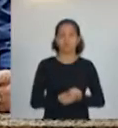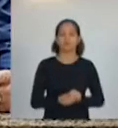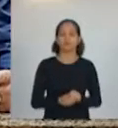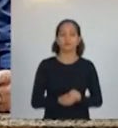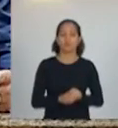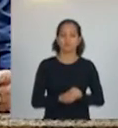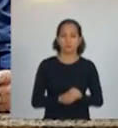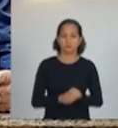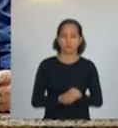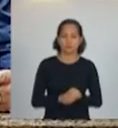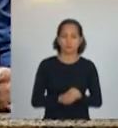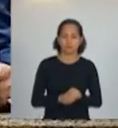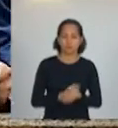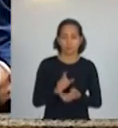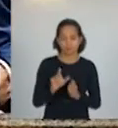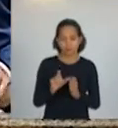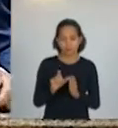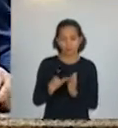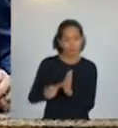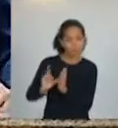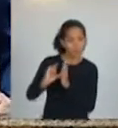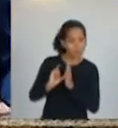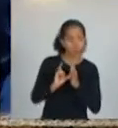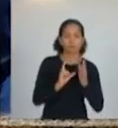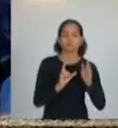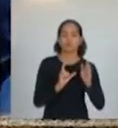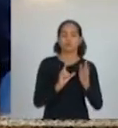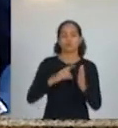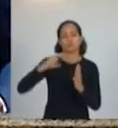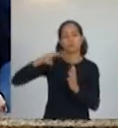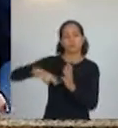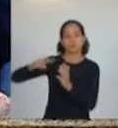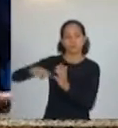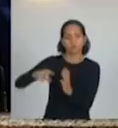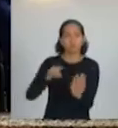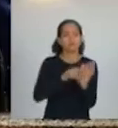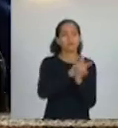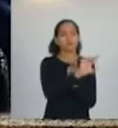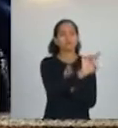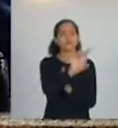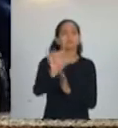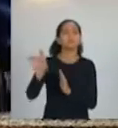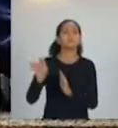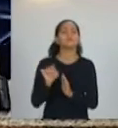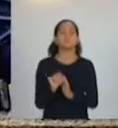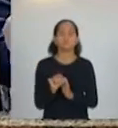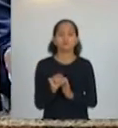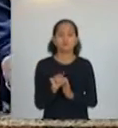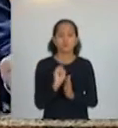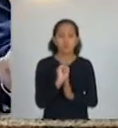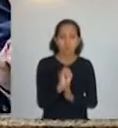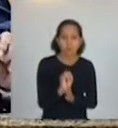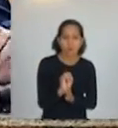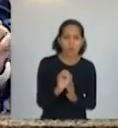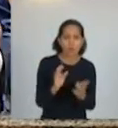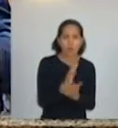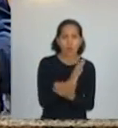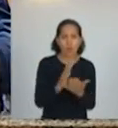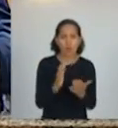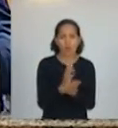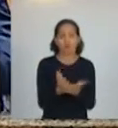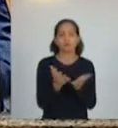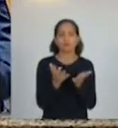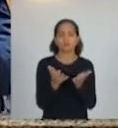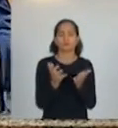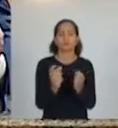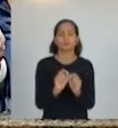passar a fase da leitura do expediente, eu pergunto às senhoras e senhores deputados se algum deles